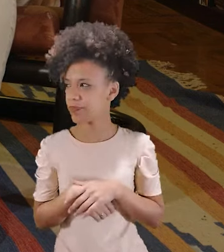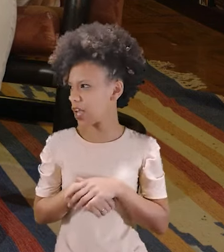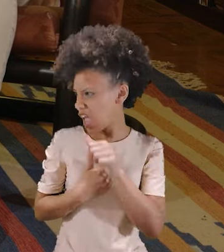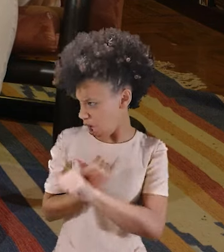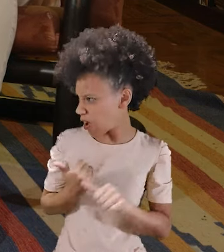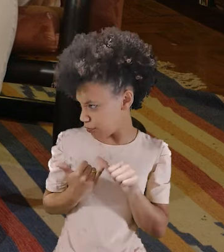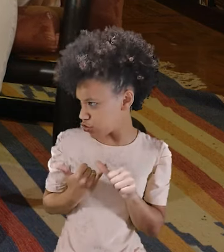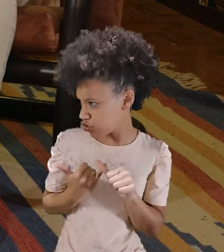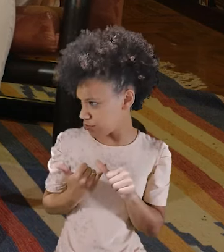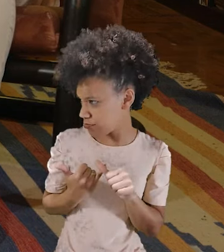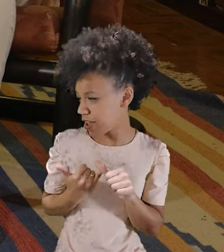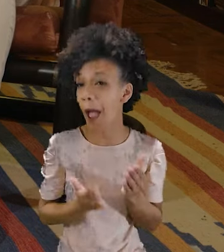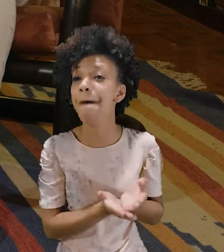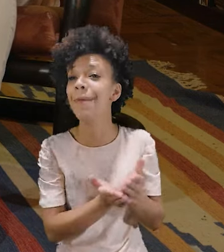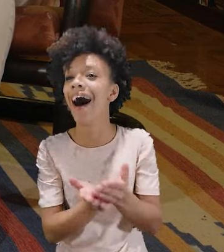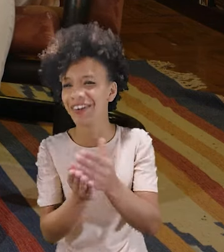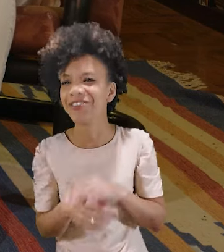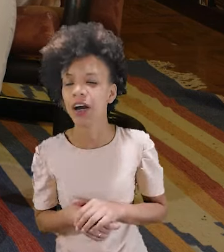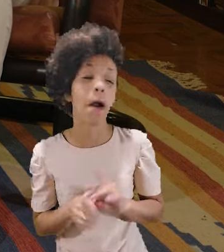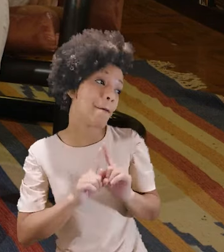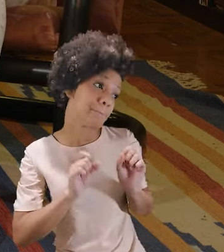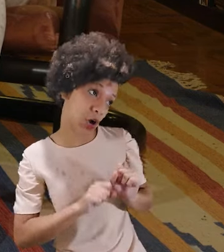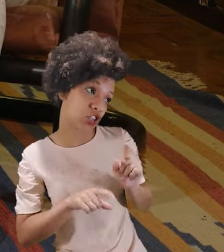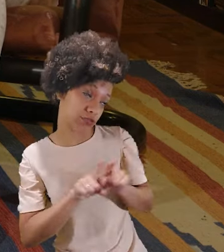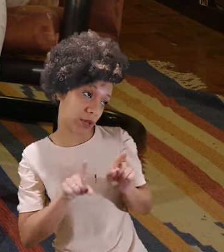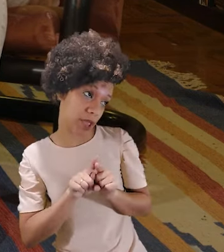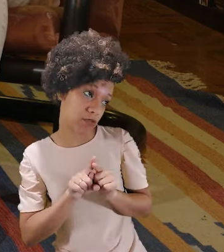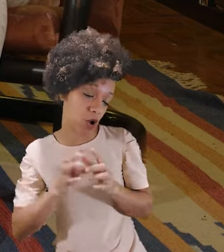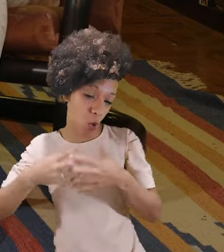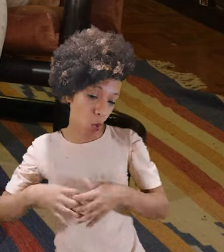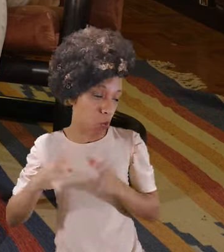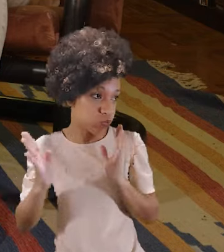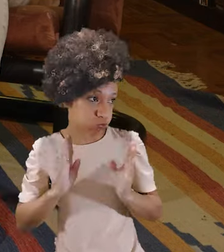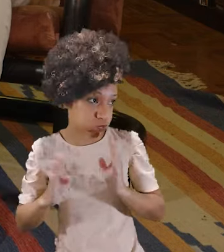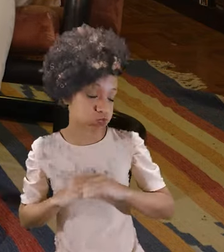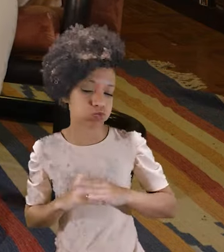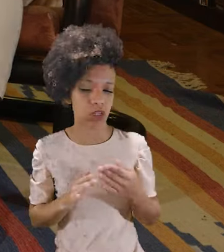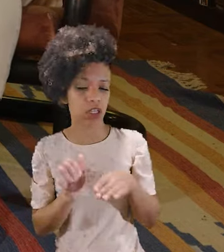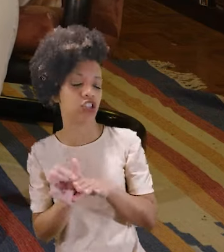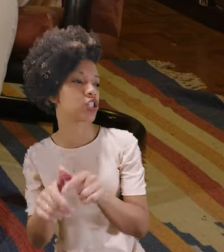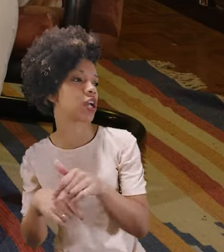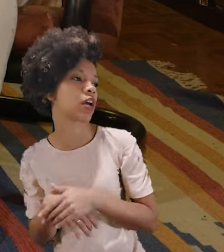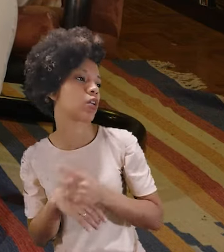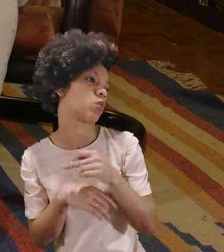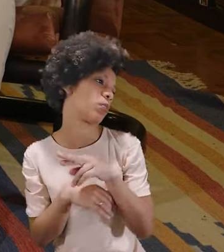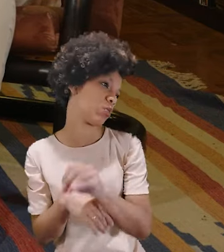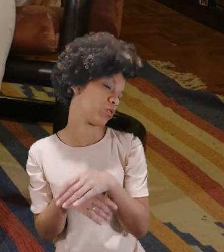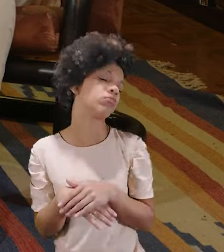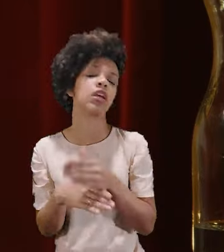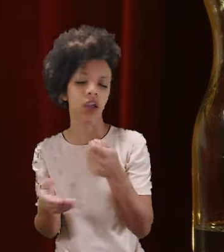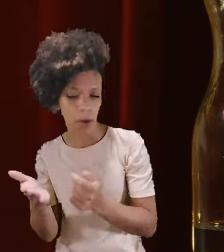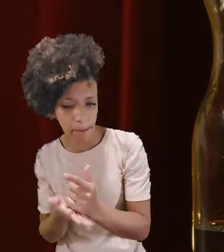pode ser o iFood barco ou pode ser um caminhão também que que encosta no no porto no cais ali e a gente